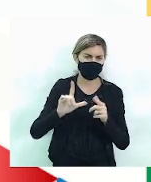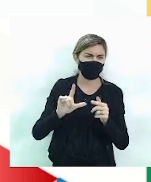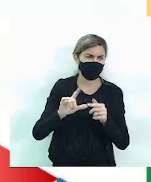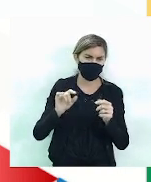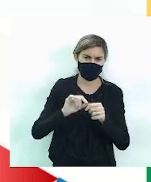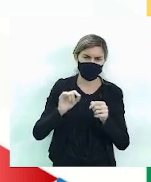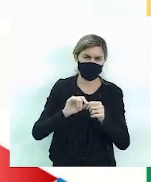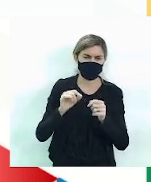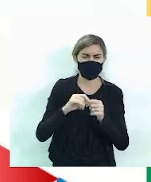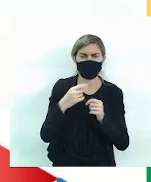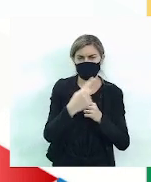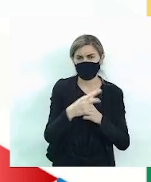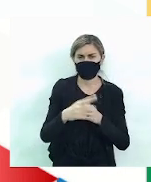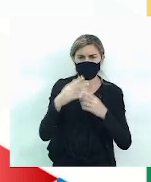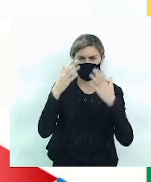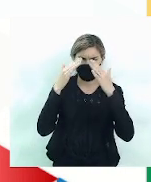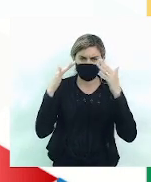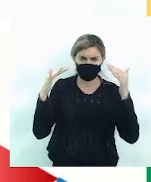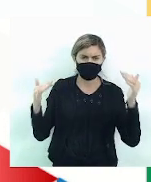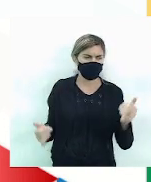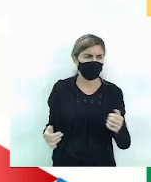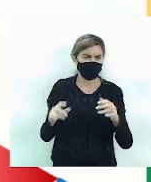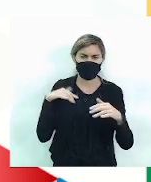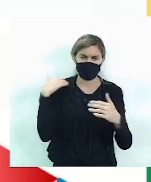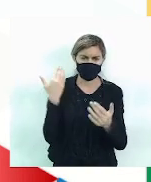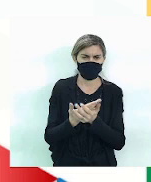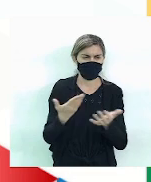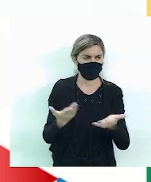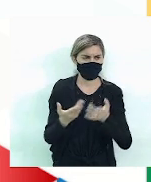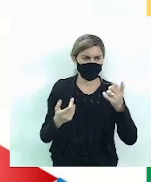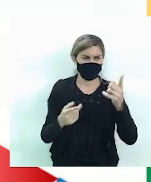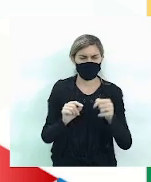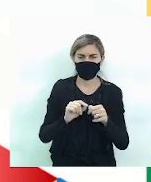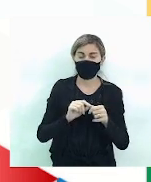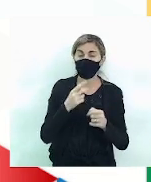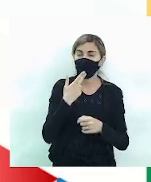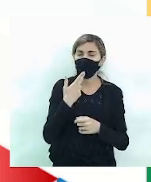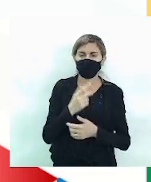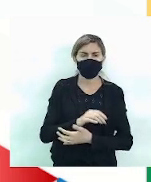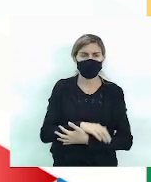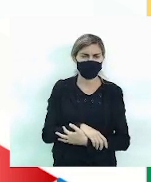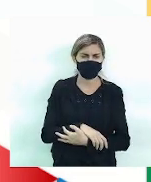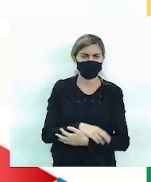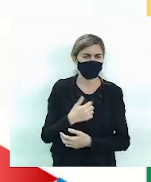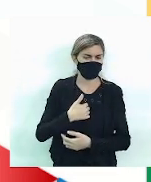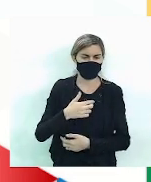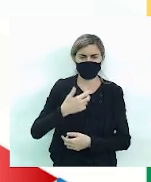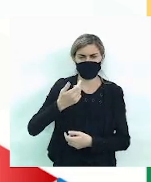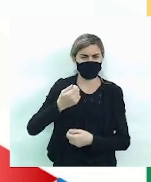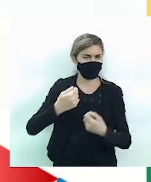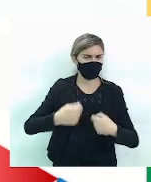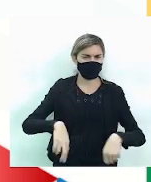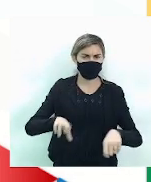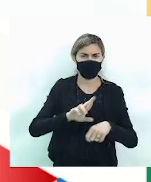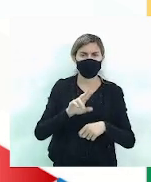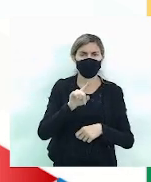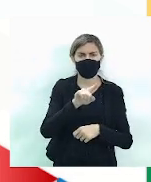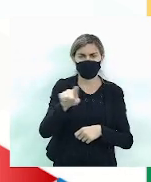produziu aí, que fez bastante sucesso e faz até hoje, né? Ele diz o seguinte, ó: eu não preciso de